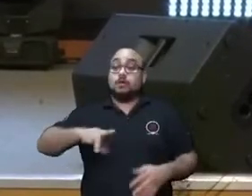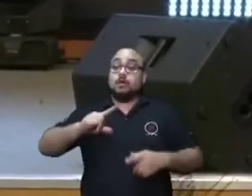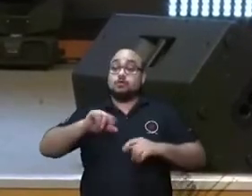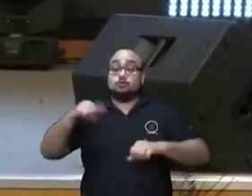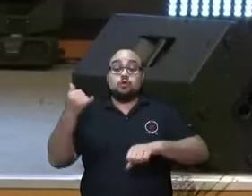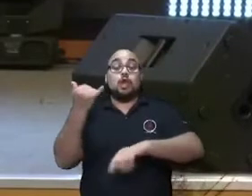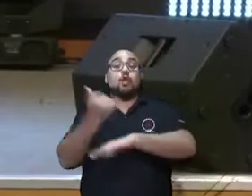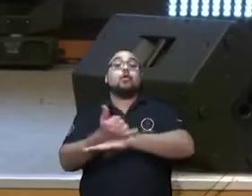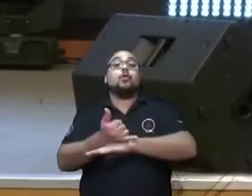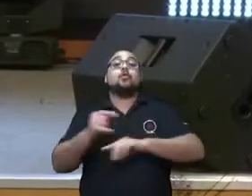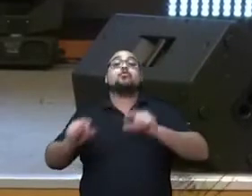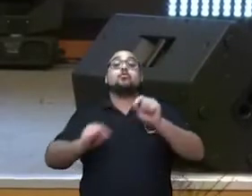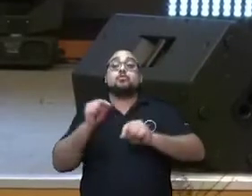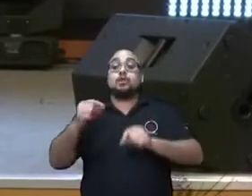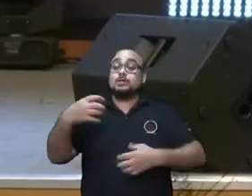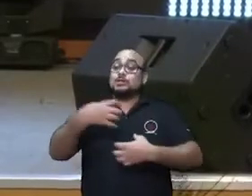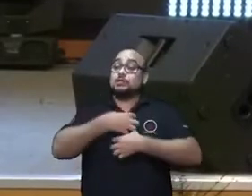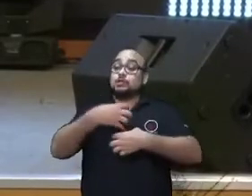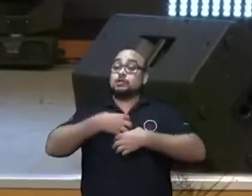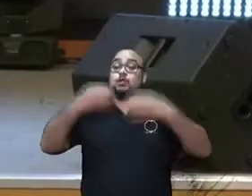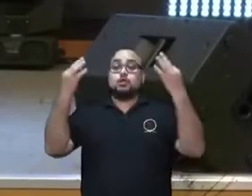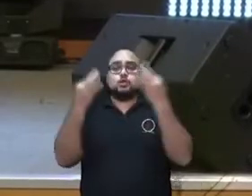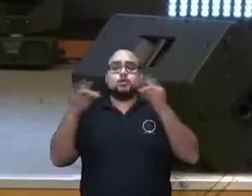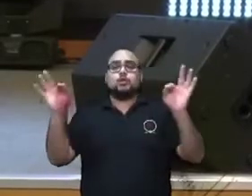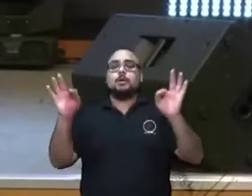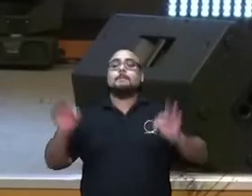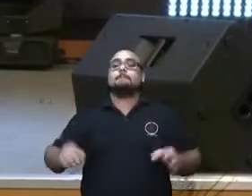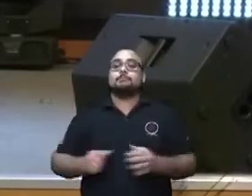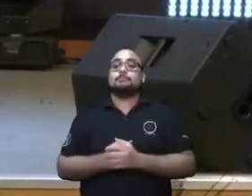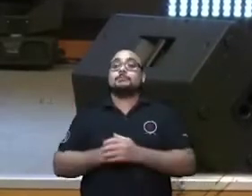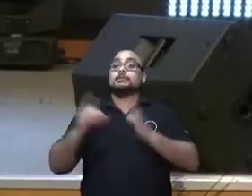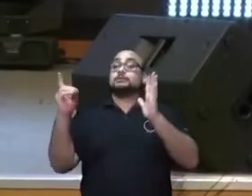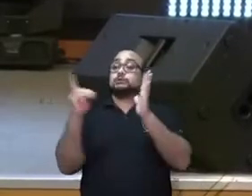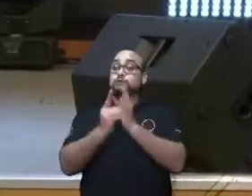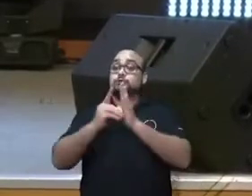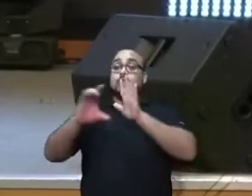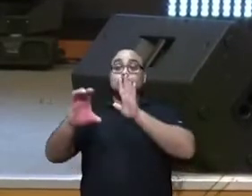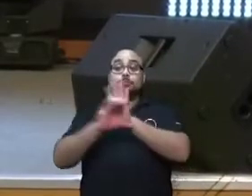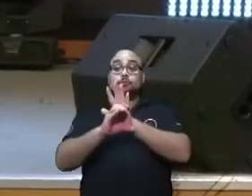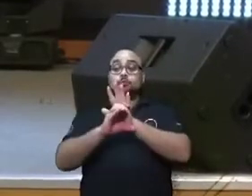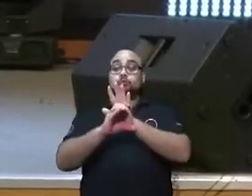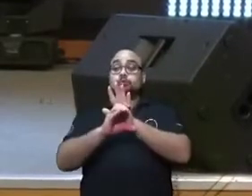Deuteronômio capítulo 33. Quem vai falar é Moisés.